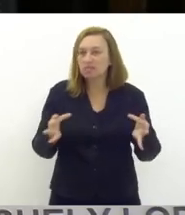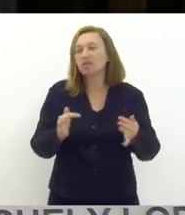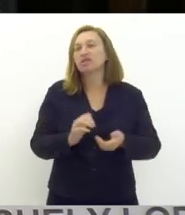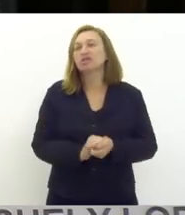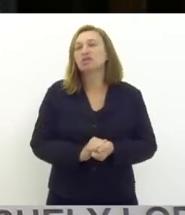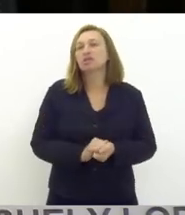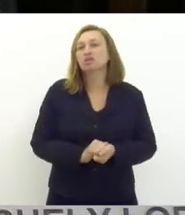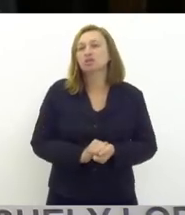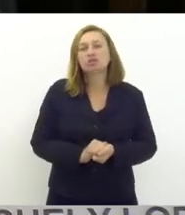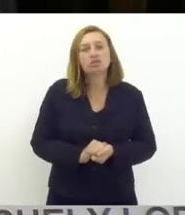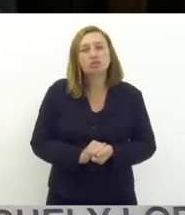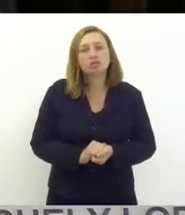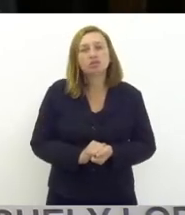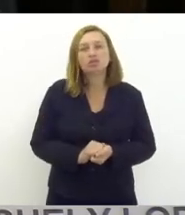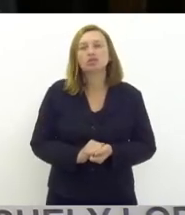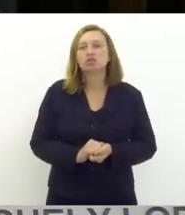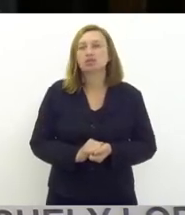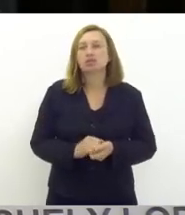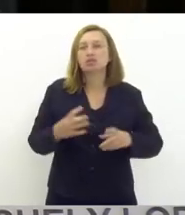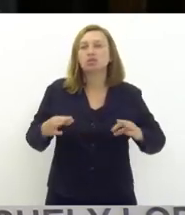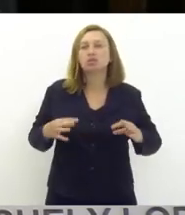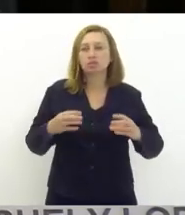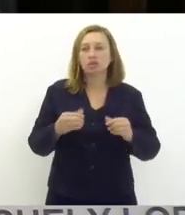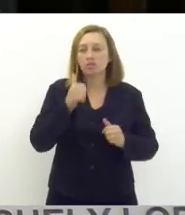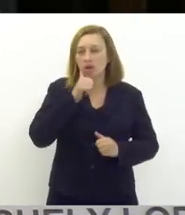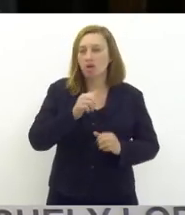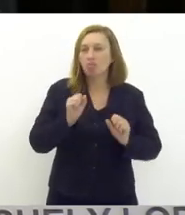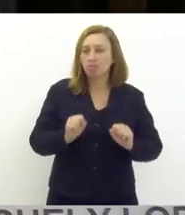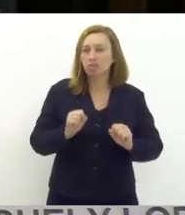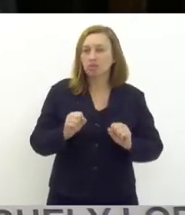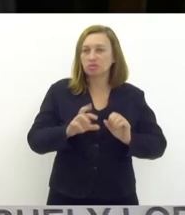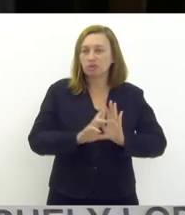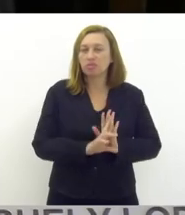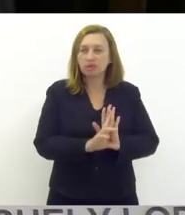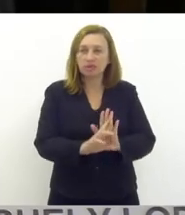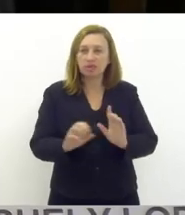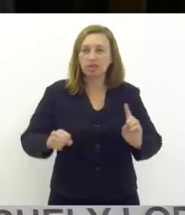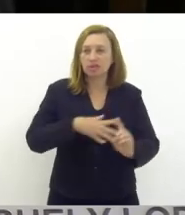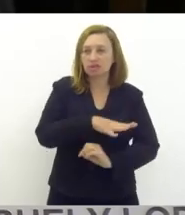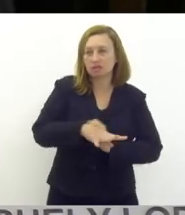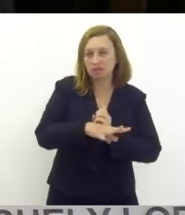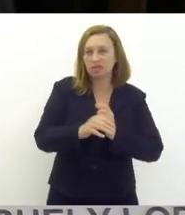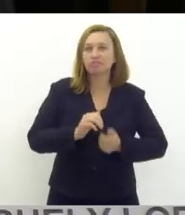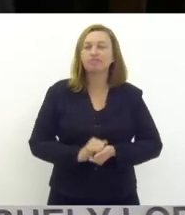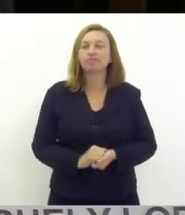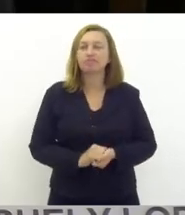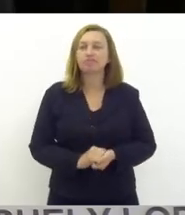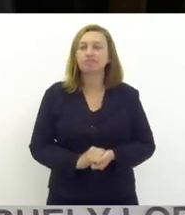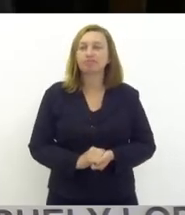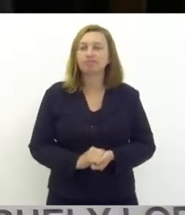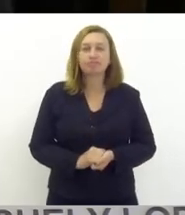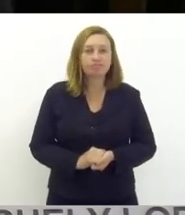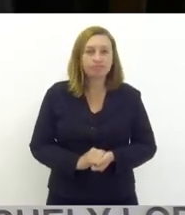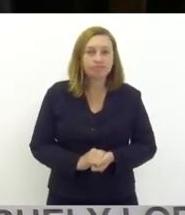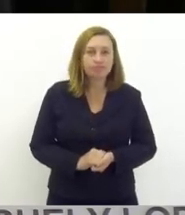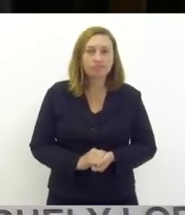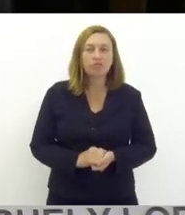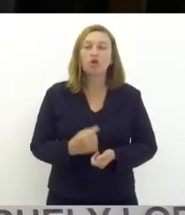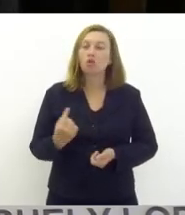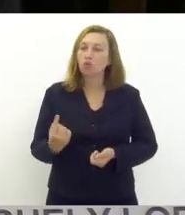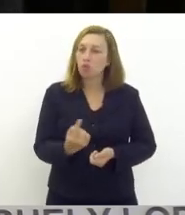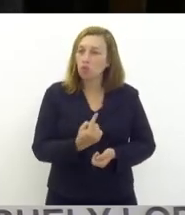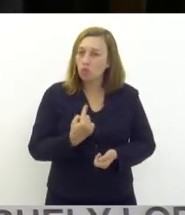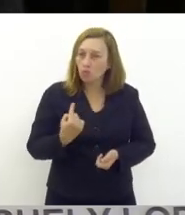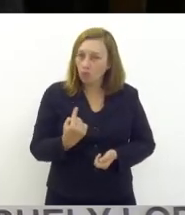hbrido e tudo mais que uma uma mulher pode querer representar a na sociedade eu quero dizer que todas nós